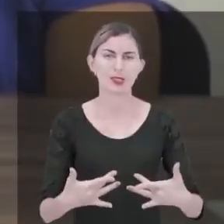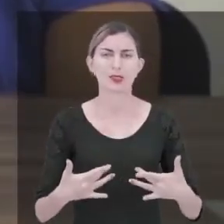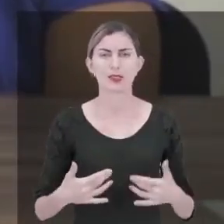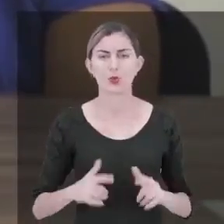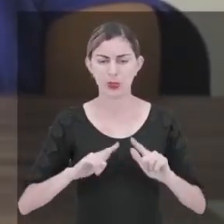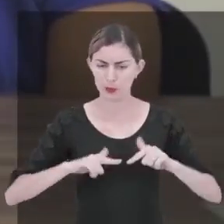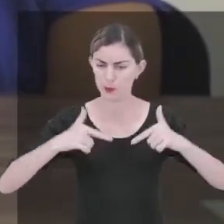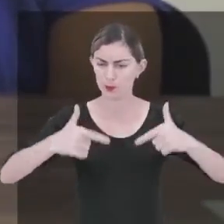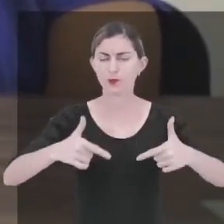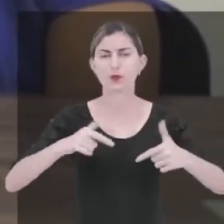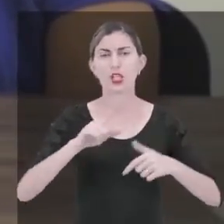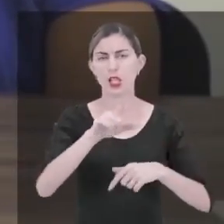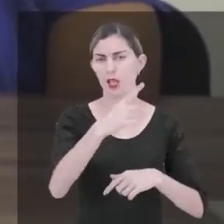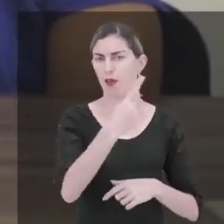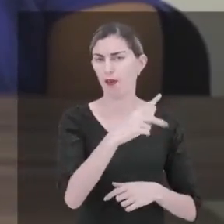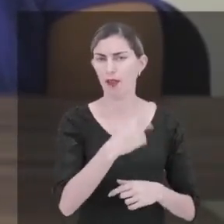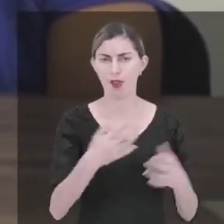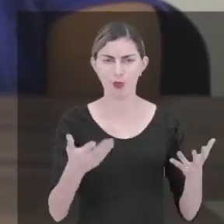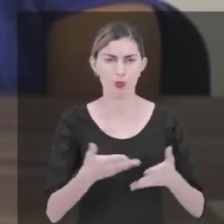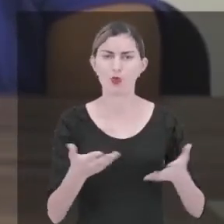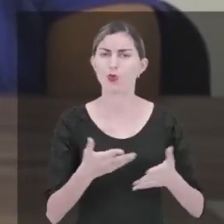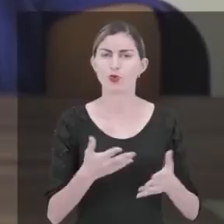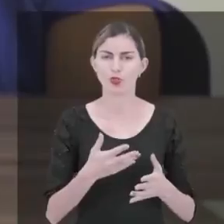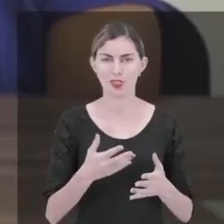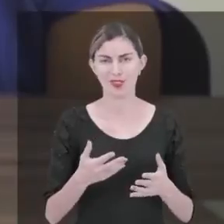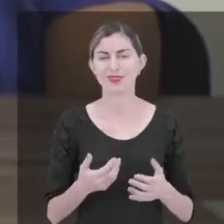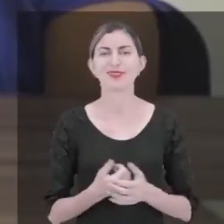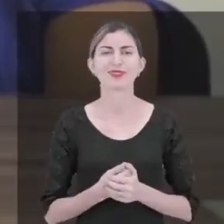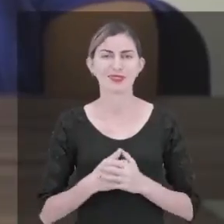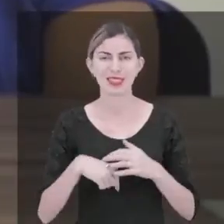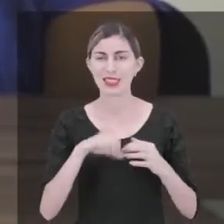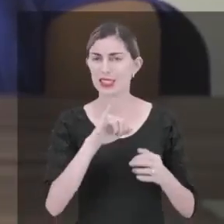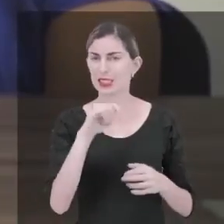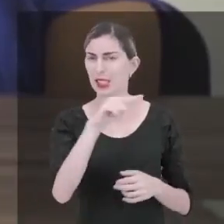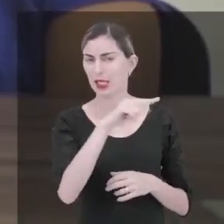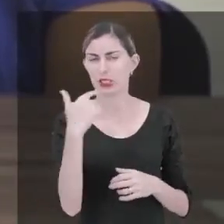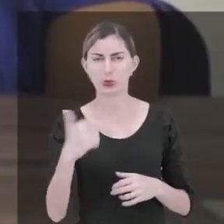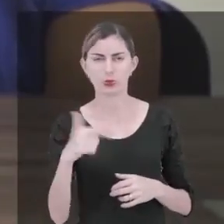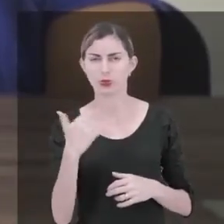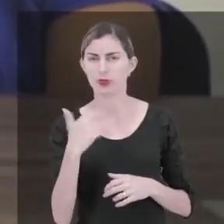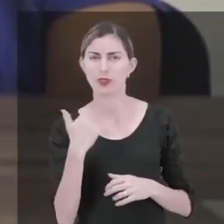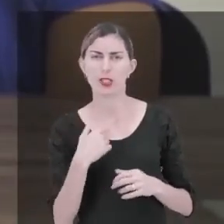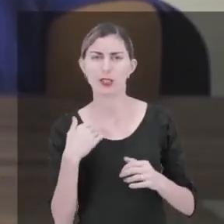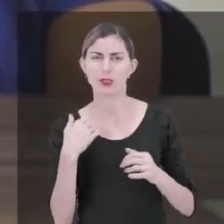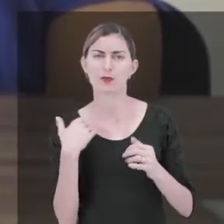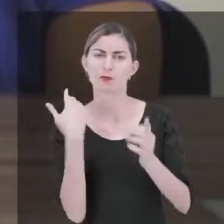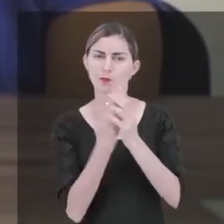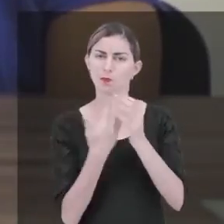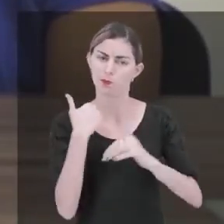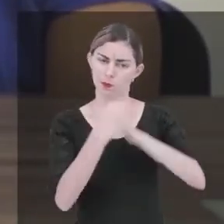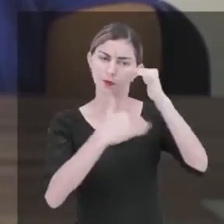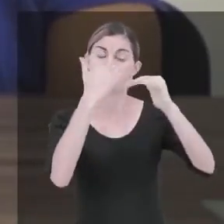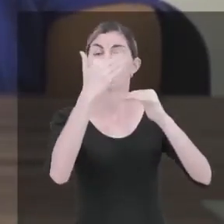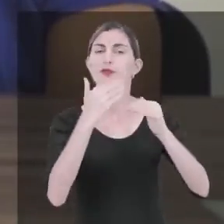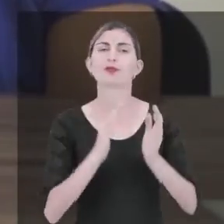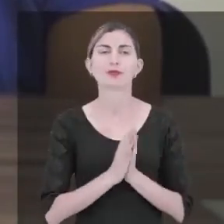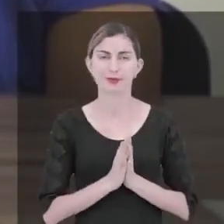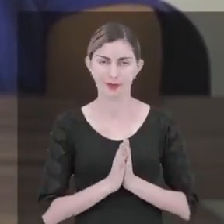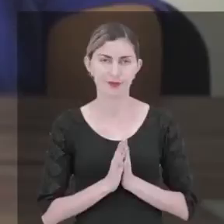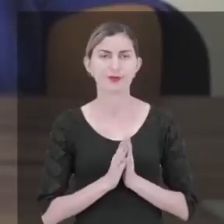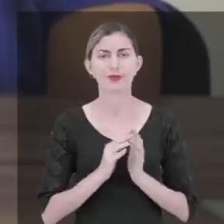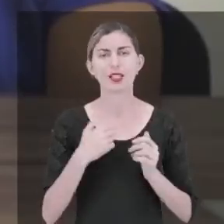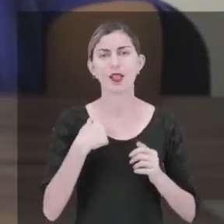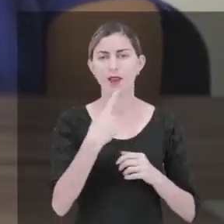dedicação. Ela não estaria nesse lugar que ela ocupa hoje se ela não tivesse investido na